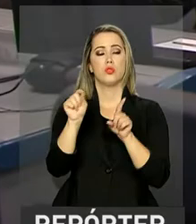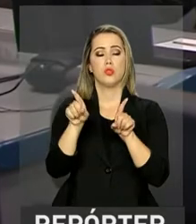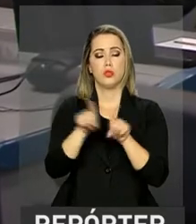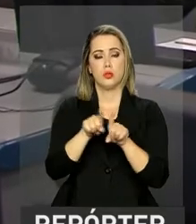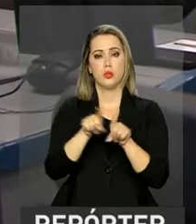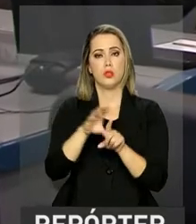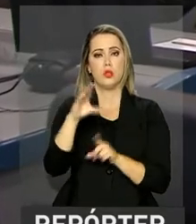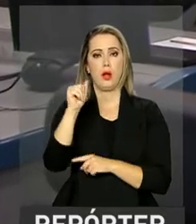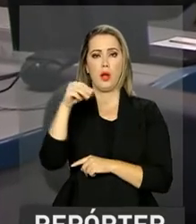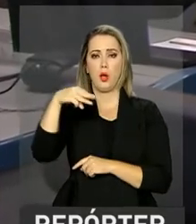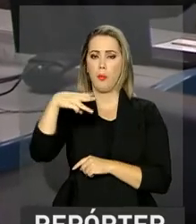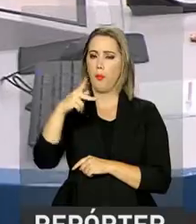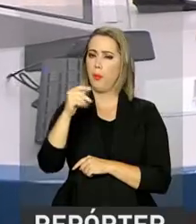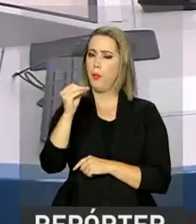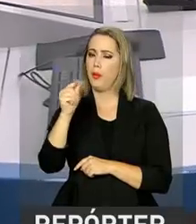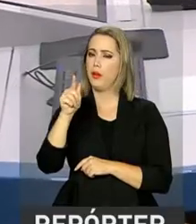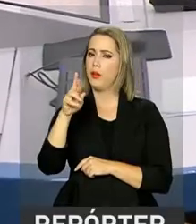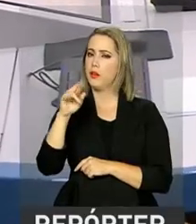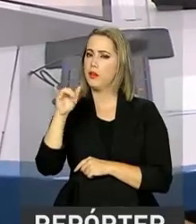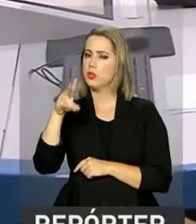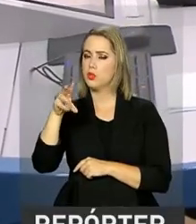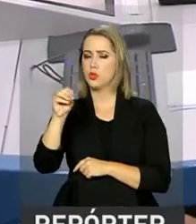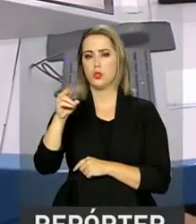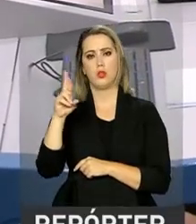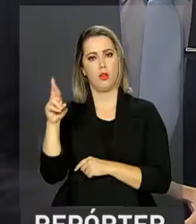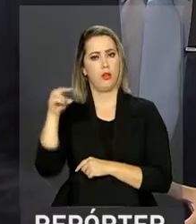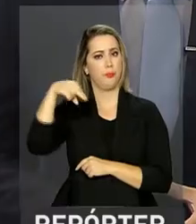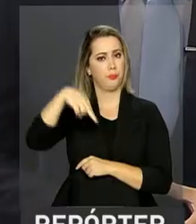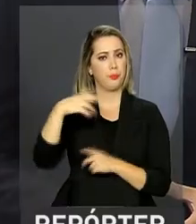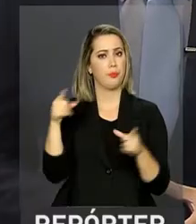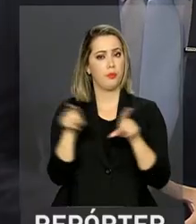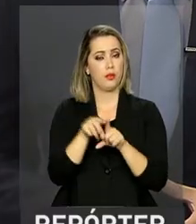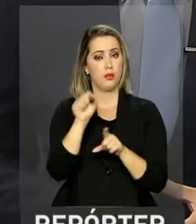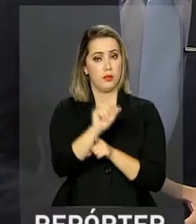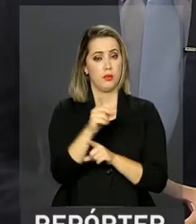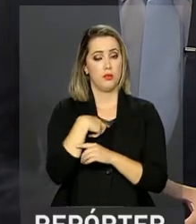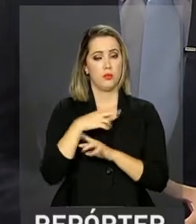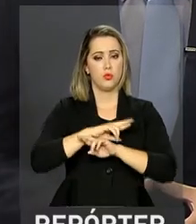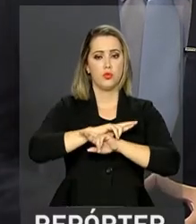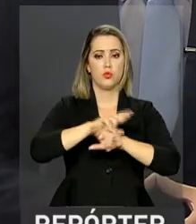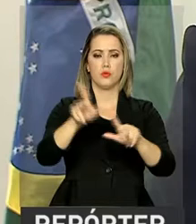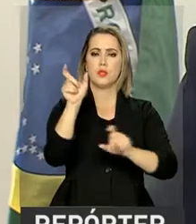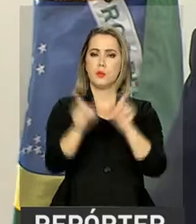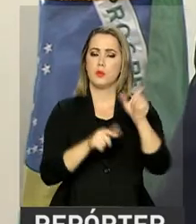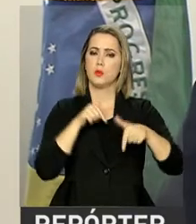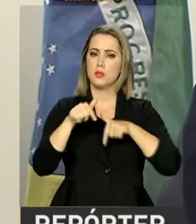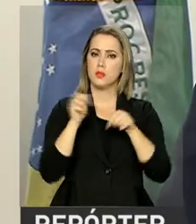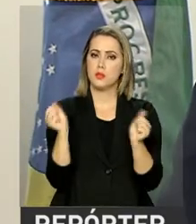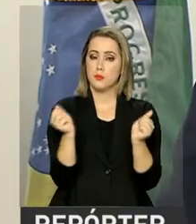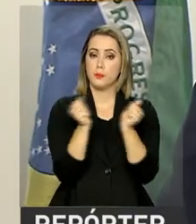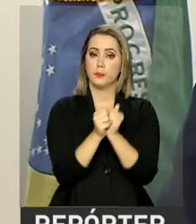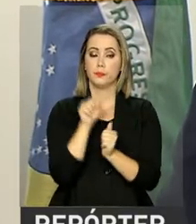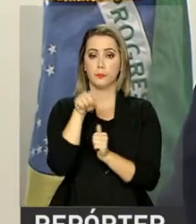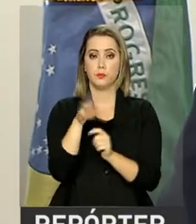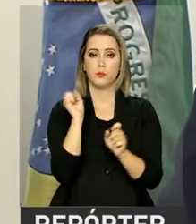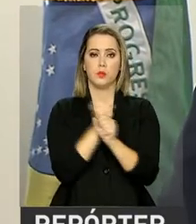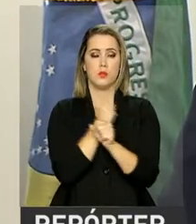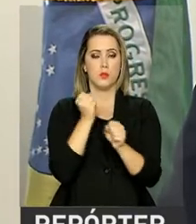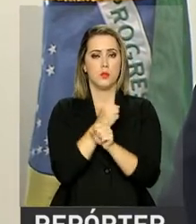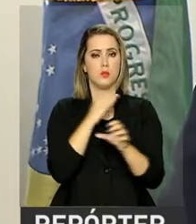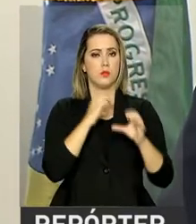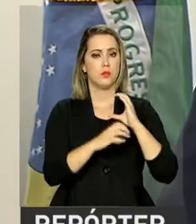são 300 profissionais envolvidos no projeto para o presidente da telebrás essa infraestrutura em